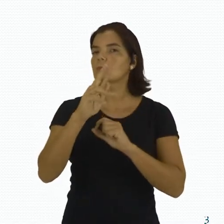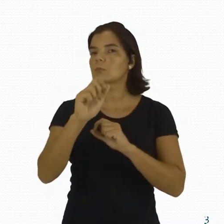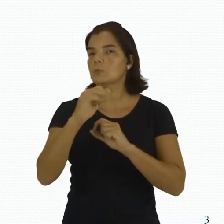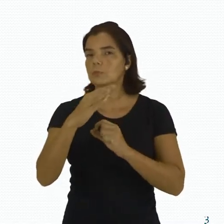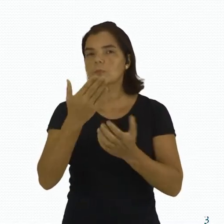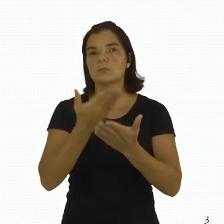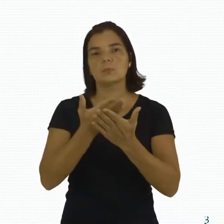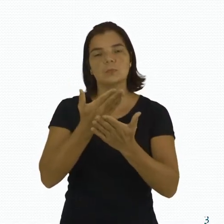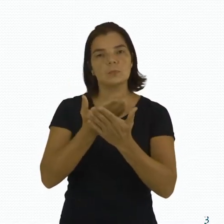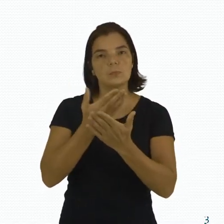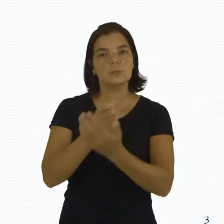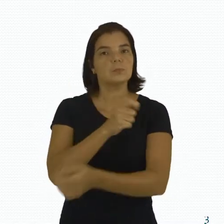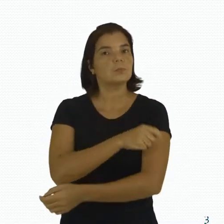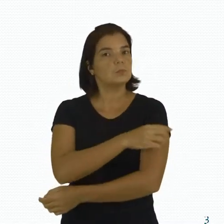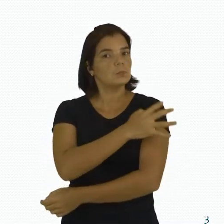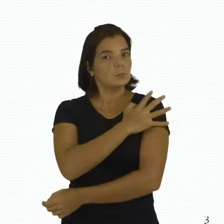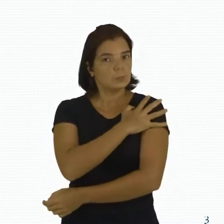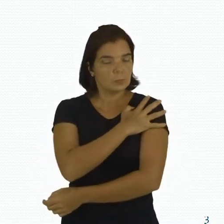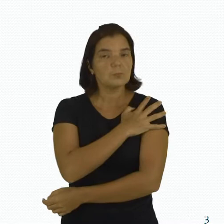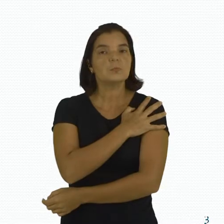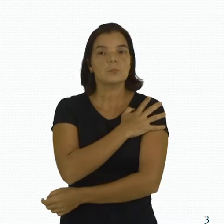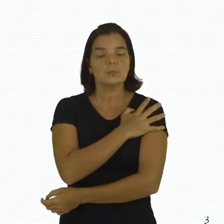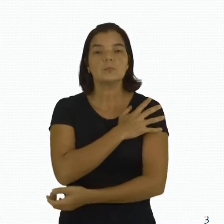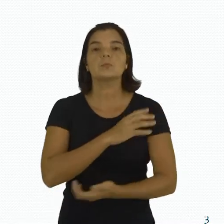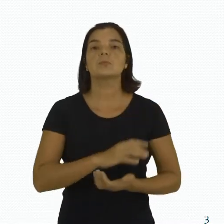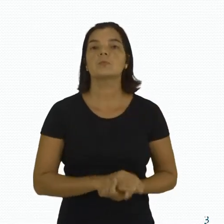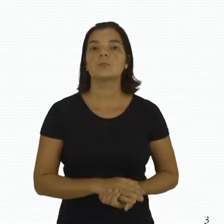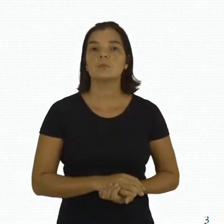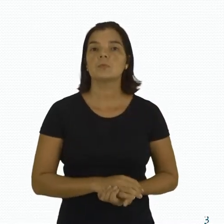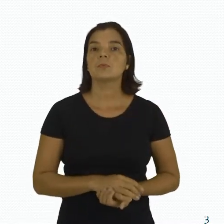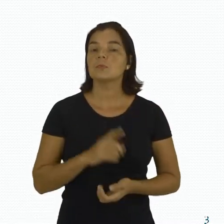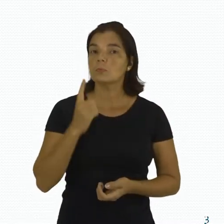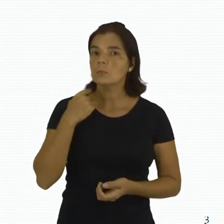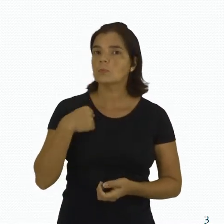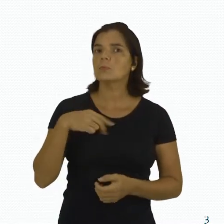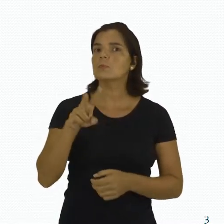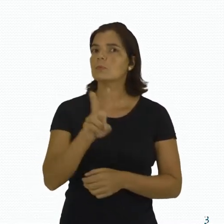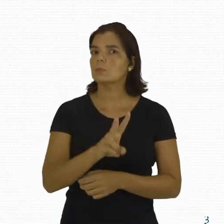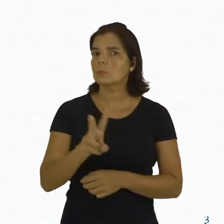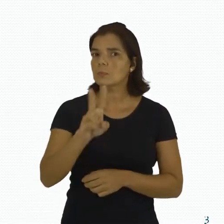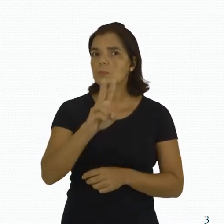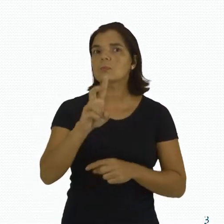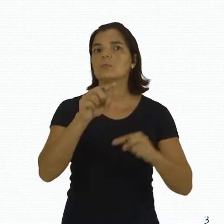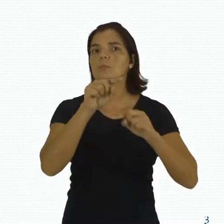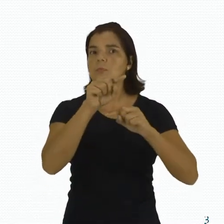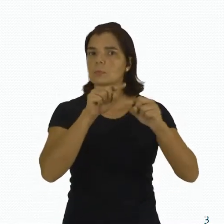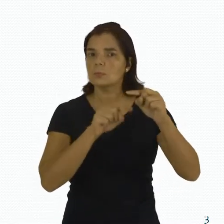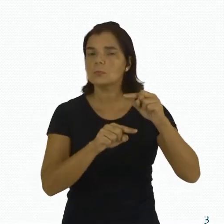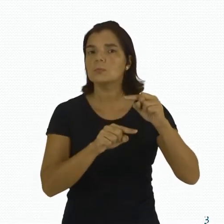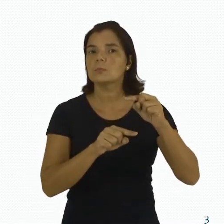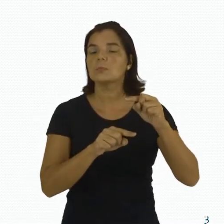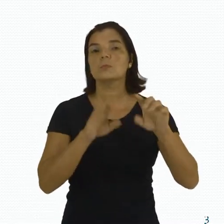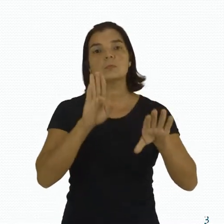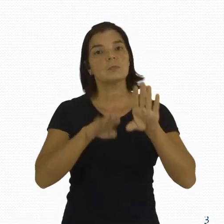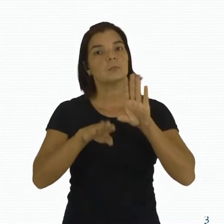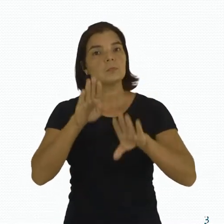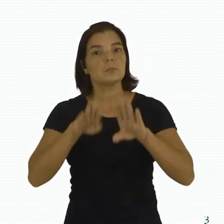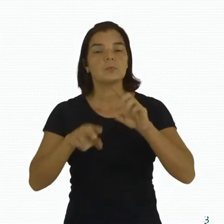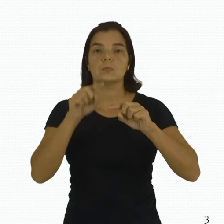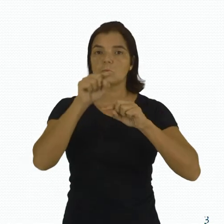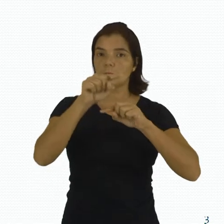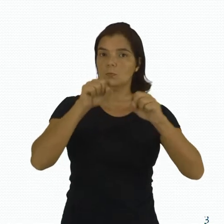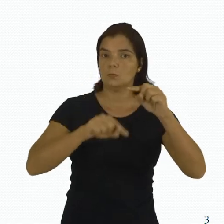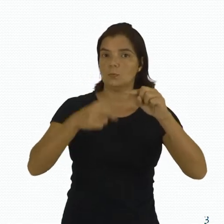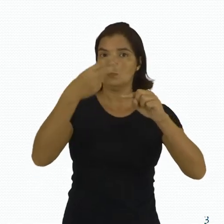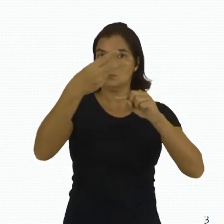anos iniciais, dos anos finais do ensino fundamental, você tem o valor daquela fração. Então, muitas vezes, quando você divide